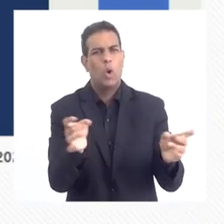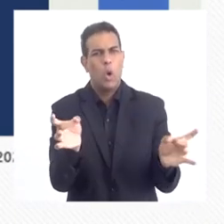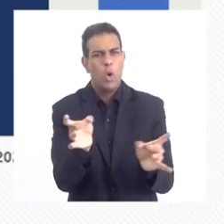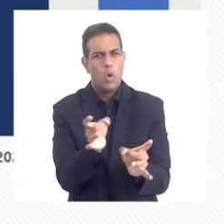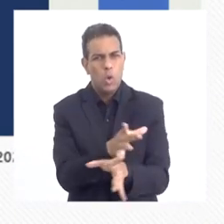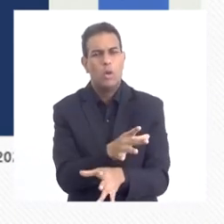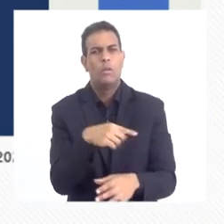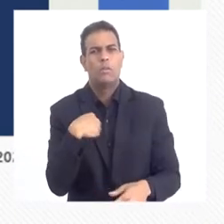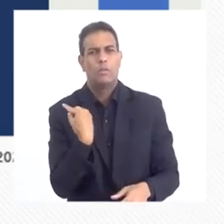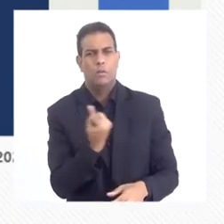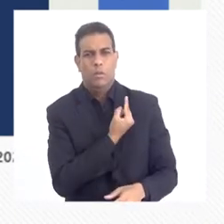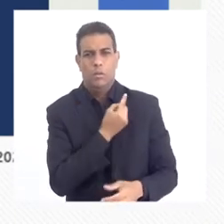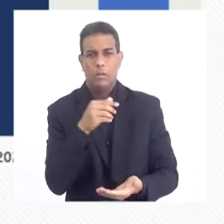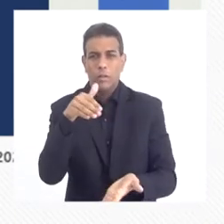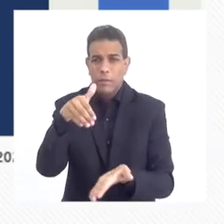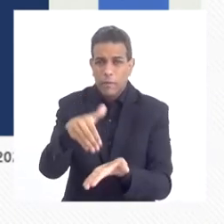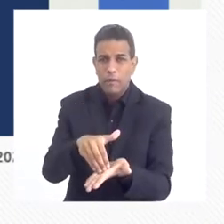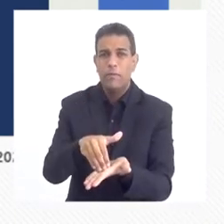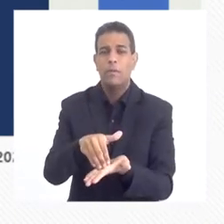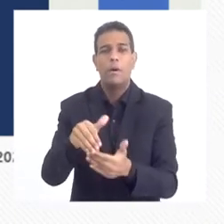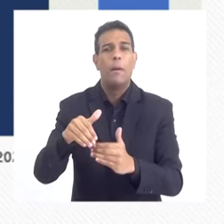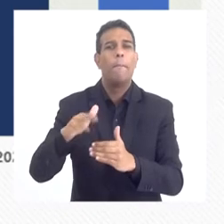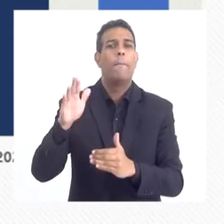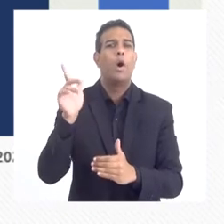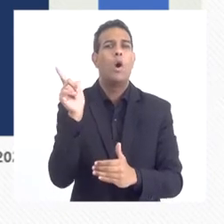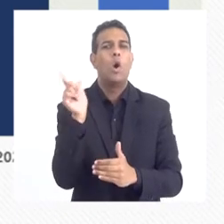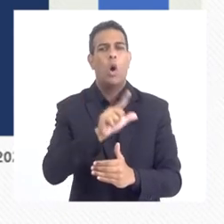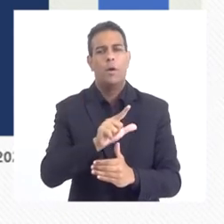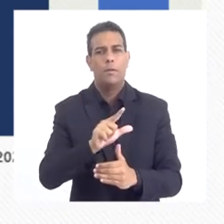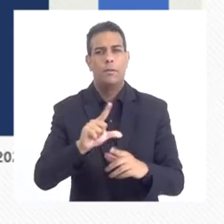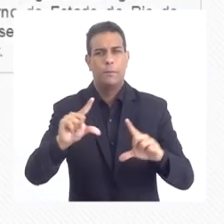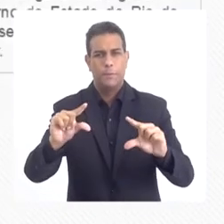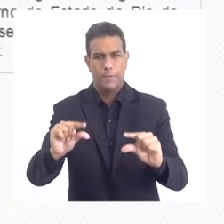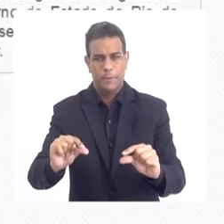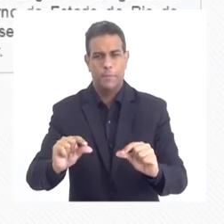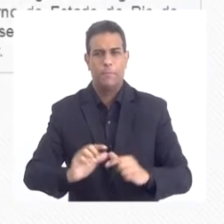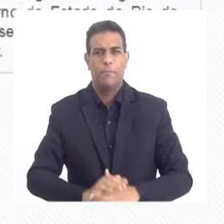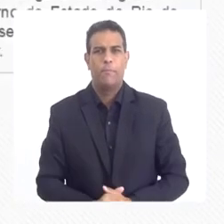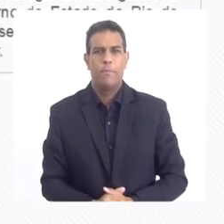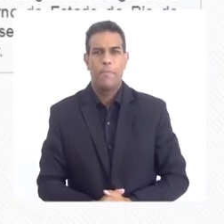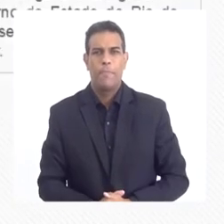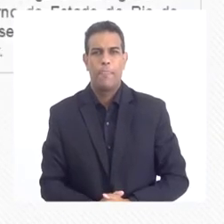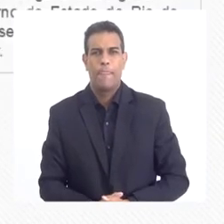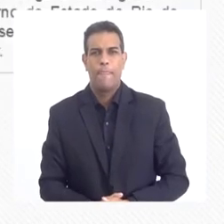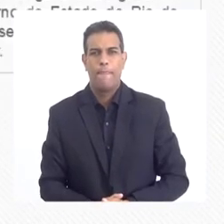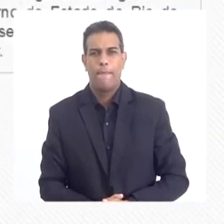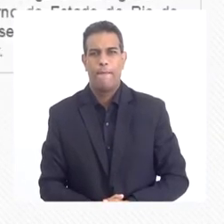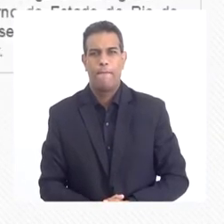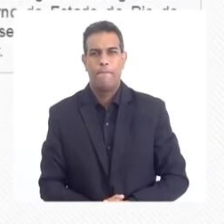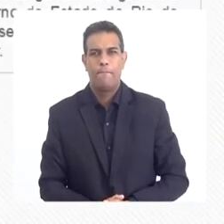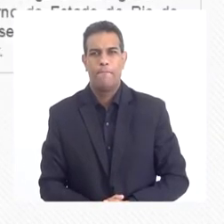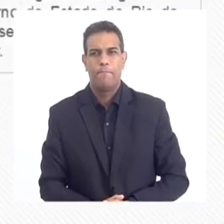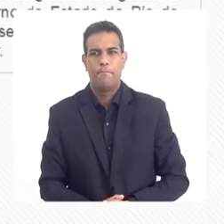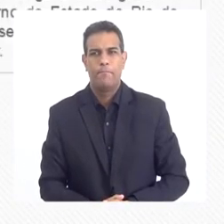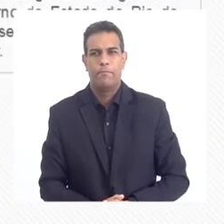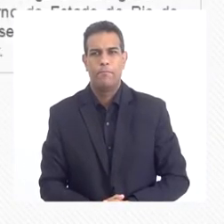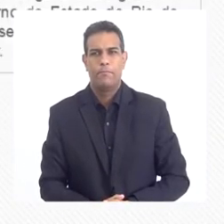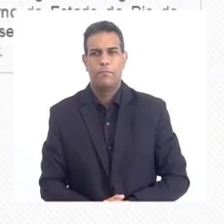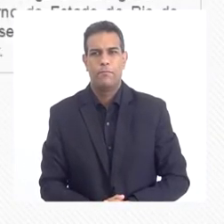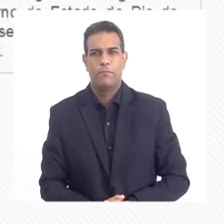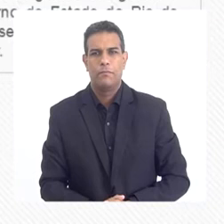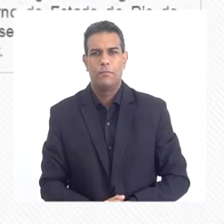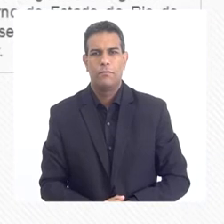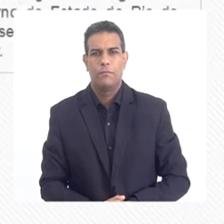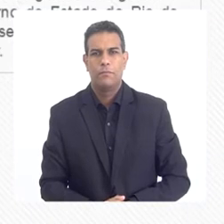tenha, até o final do ano, mais alguma redução. Manda o substitutivo da... Aí é uma...